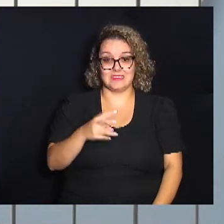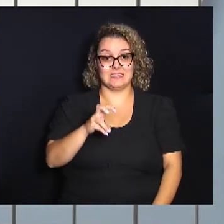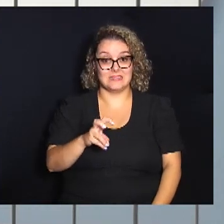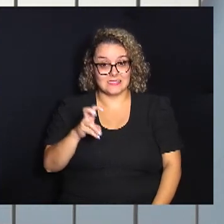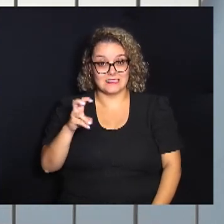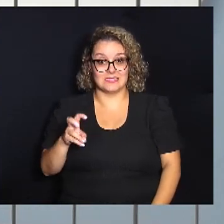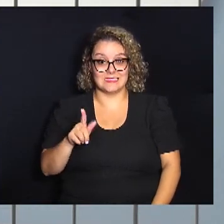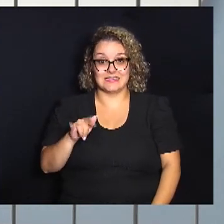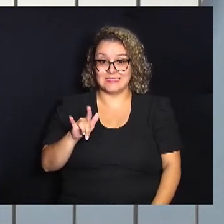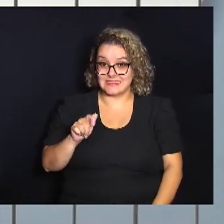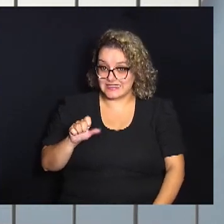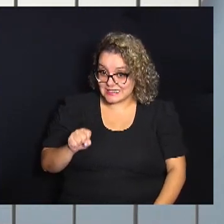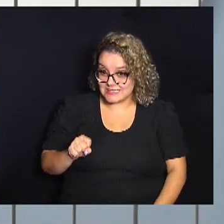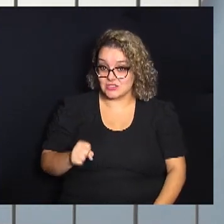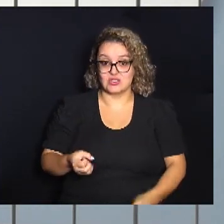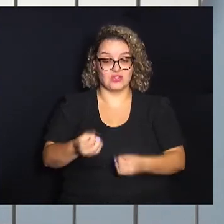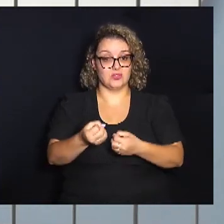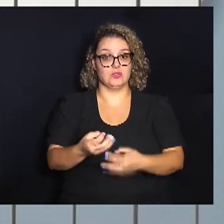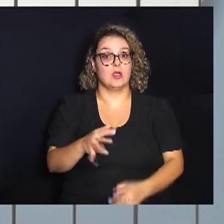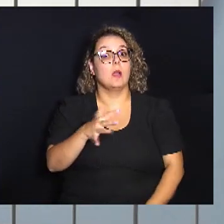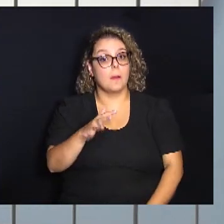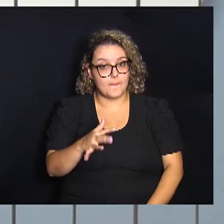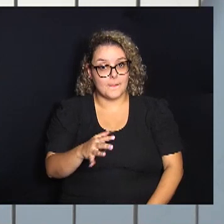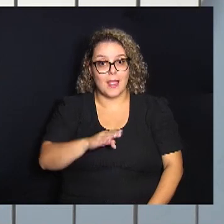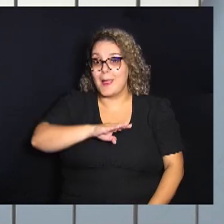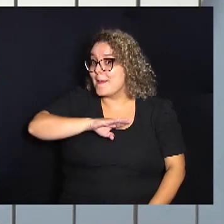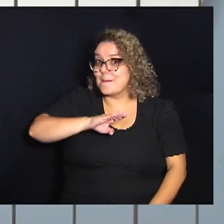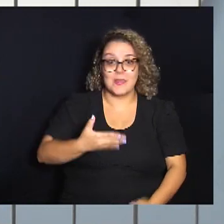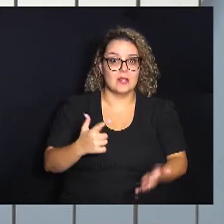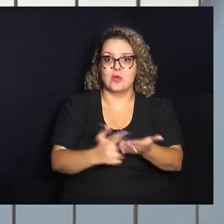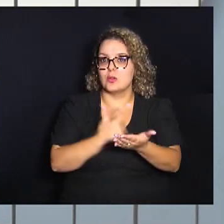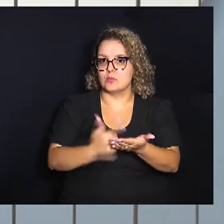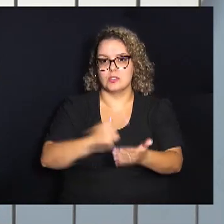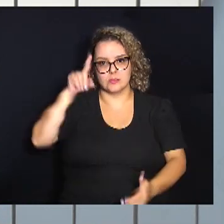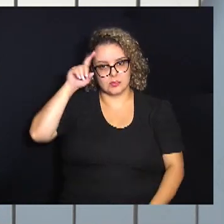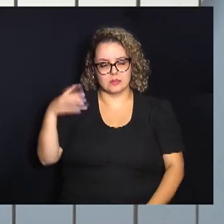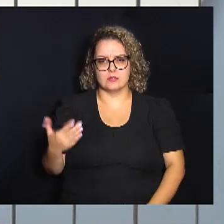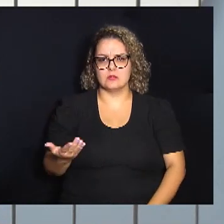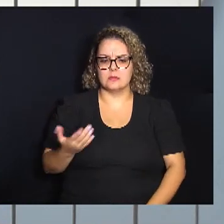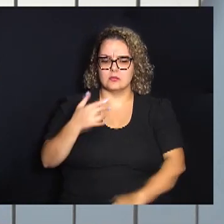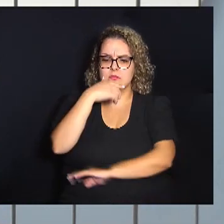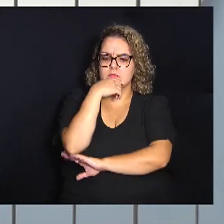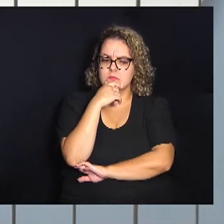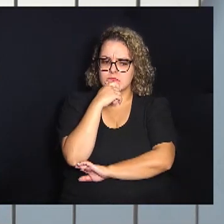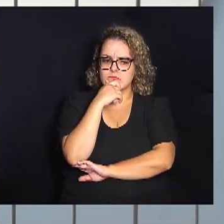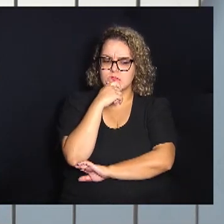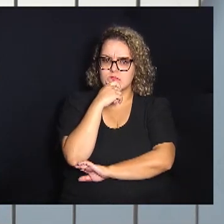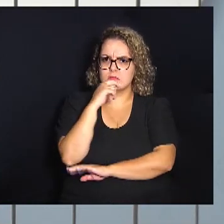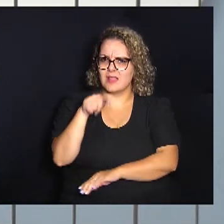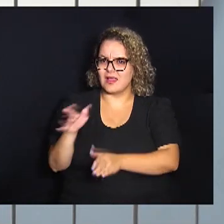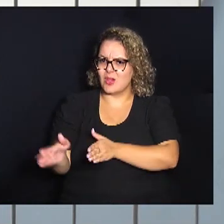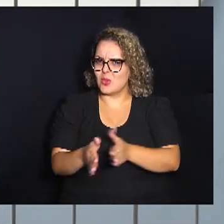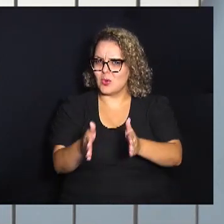7.355 gigas de dados, o equivalente a bilhões de livros por dia. Mas será que esse é o caminho